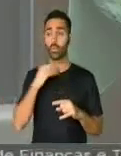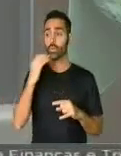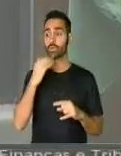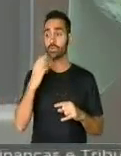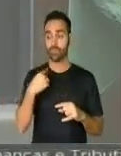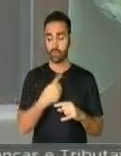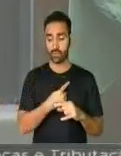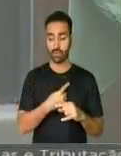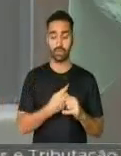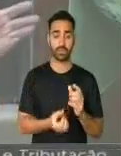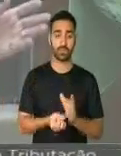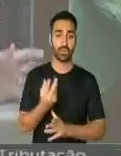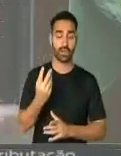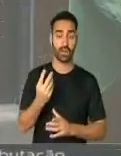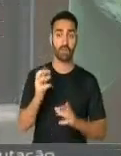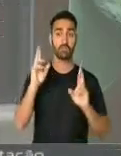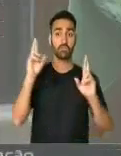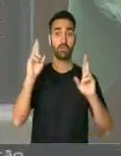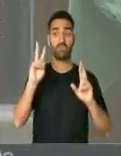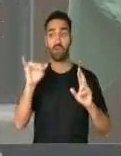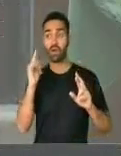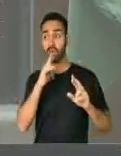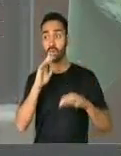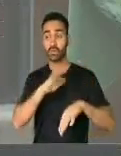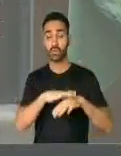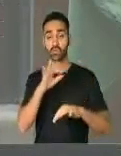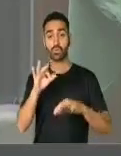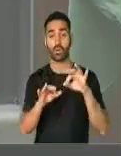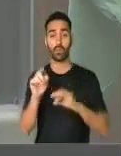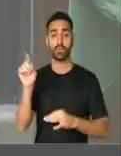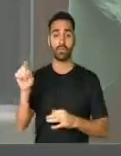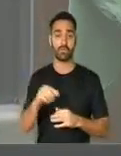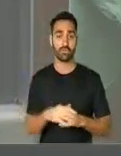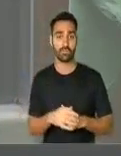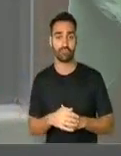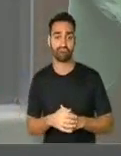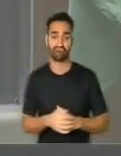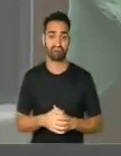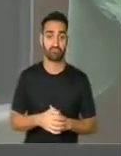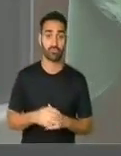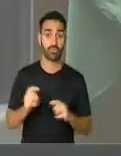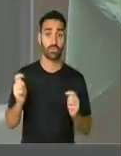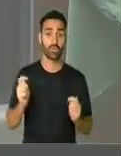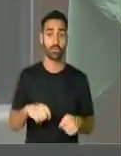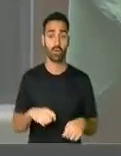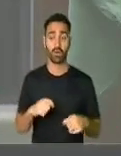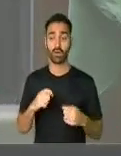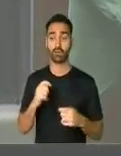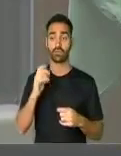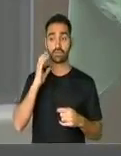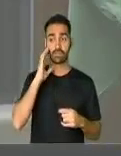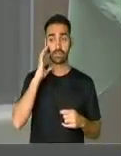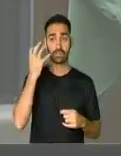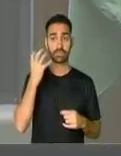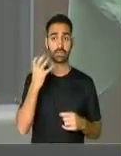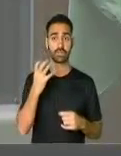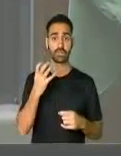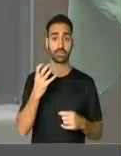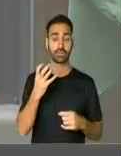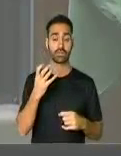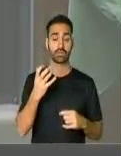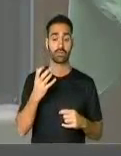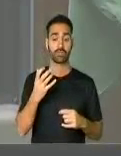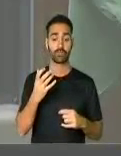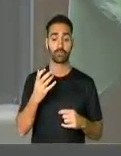criarmos muita expectativa com relação ao que vai ser julgado lá pode ser decidido em preliminares Deputado Flavinho Pode ser que nós